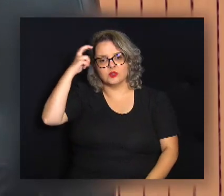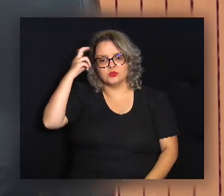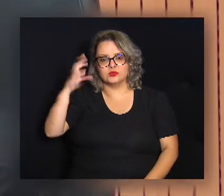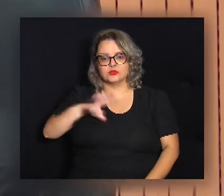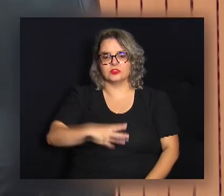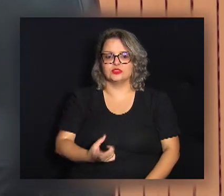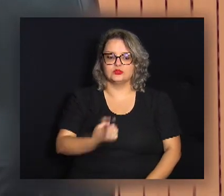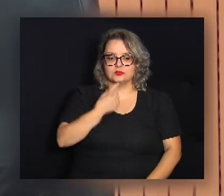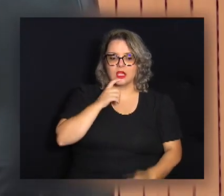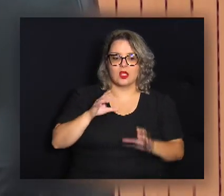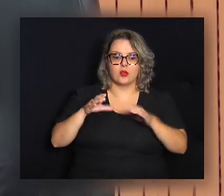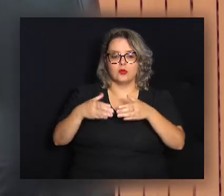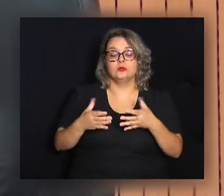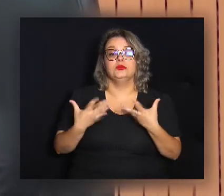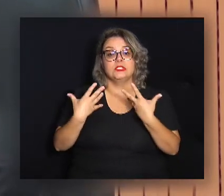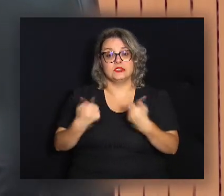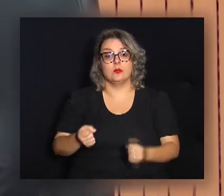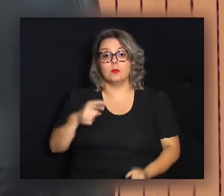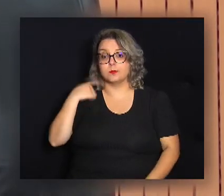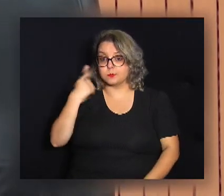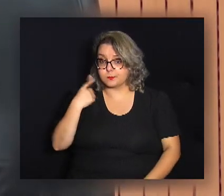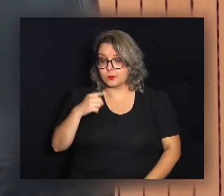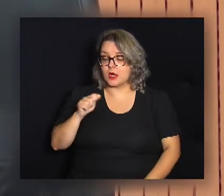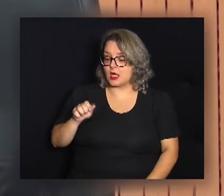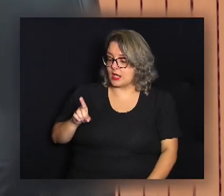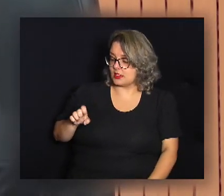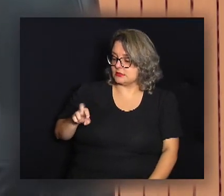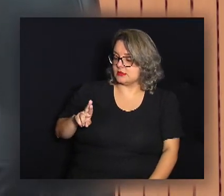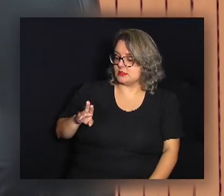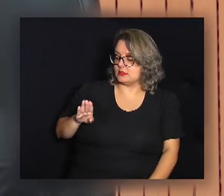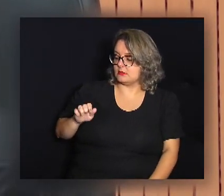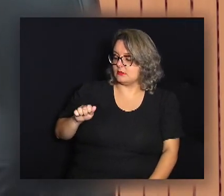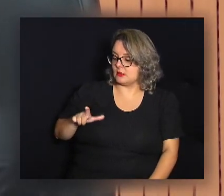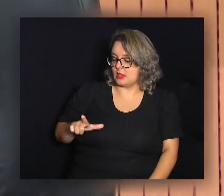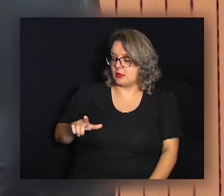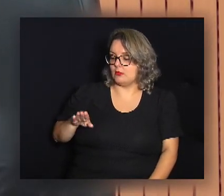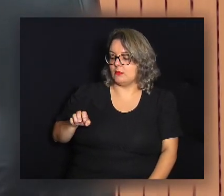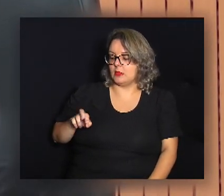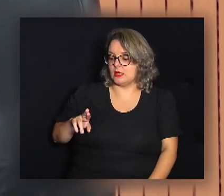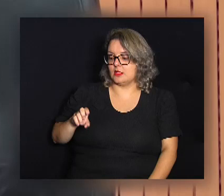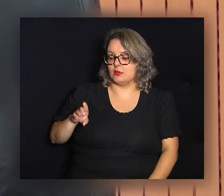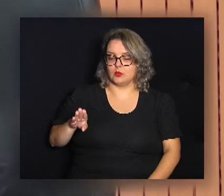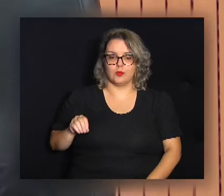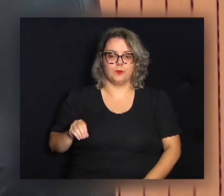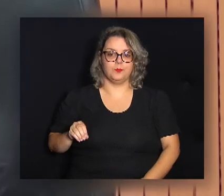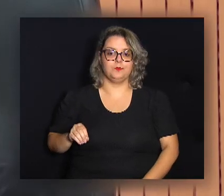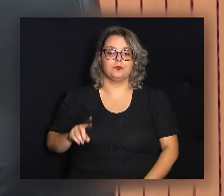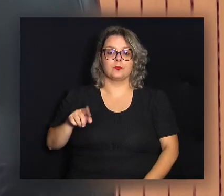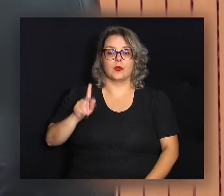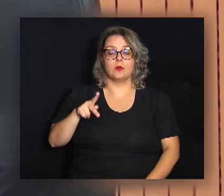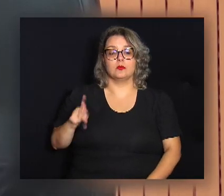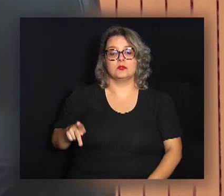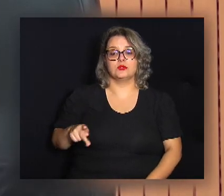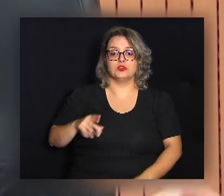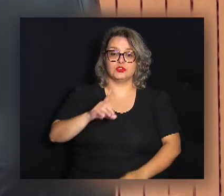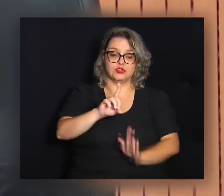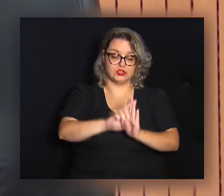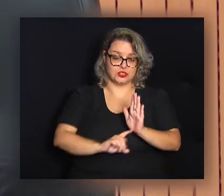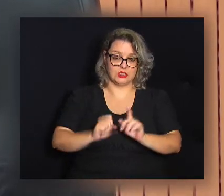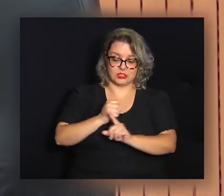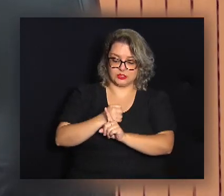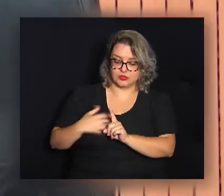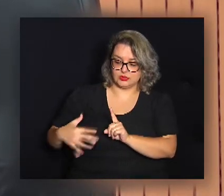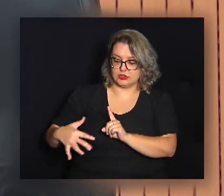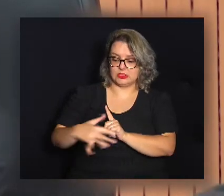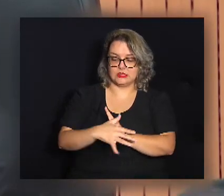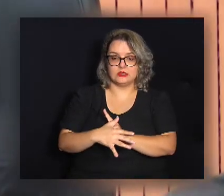a comissão recebeu o advogado Aderbal da Cunha Bergo. Ele também é professor de Direito Civil e vice-presidente